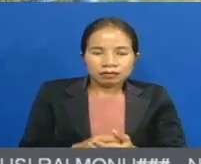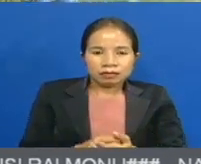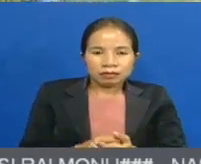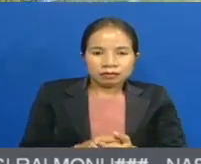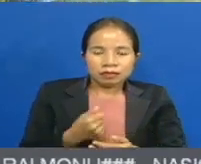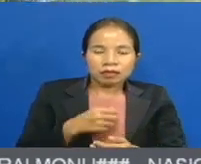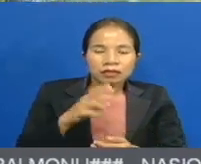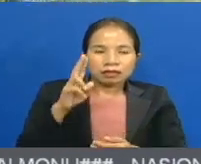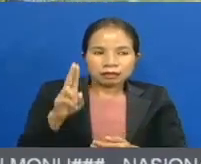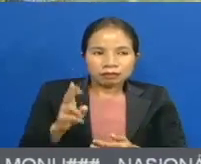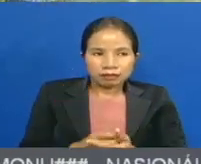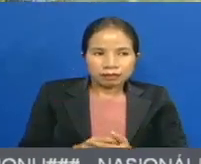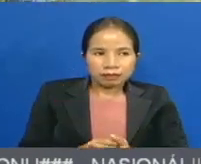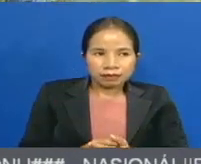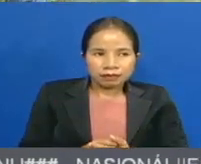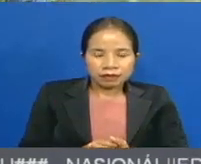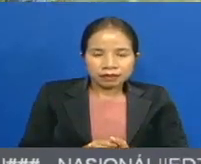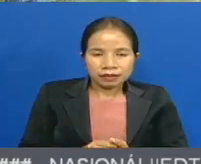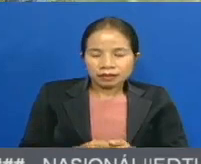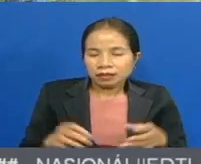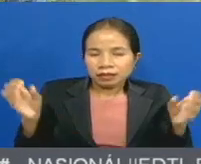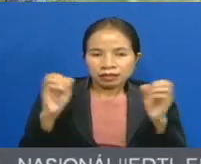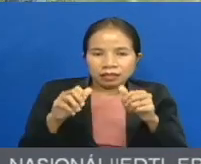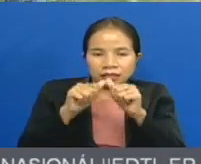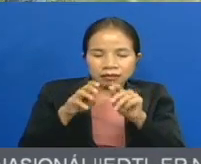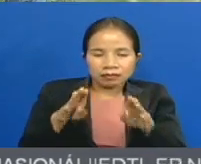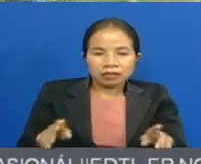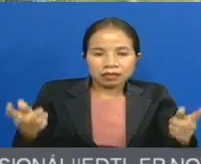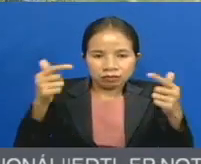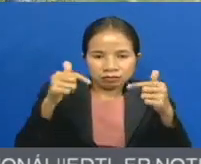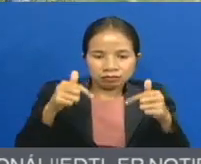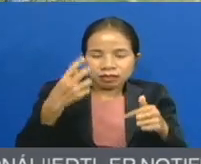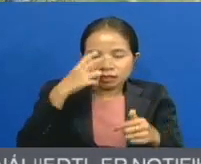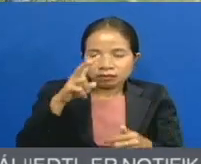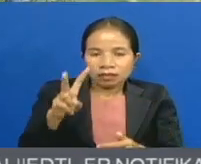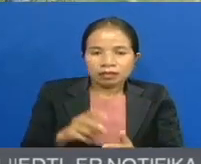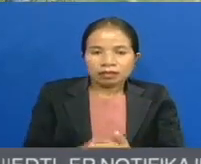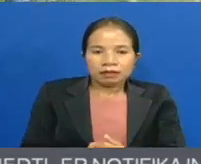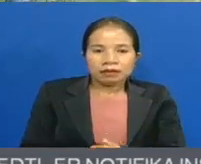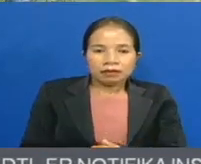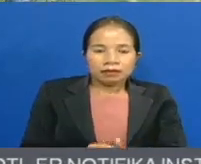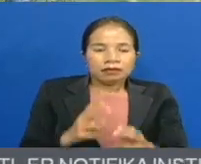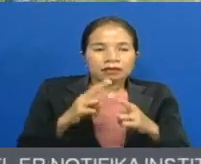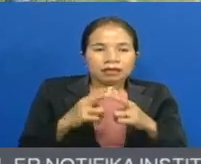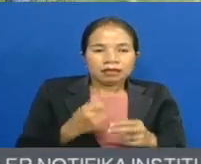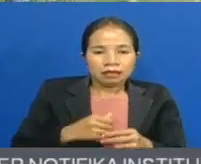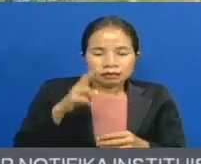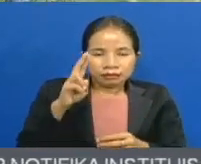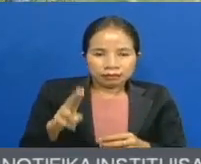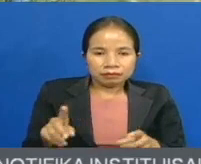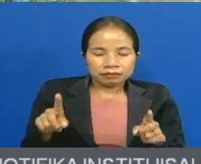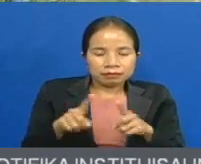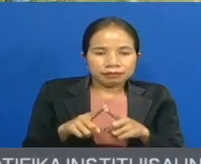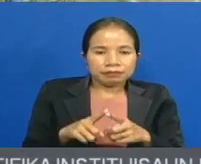Colhe-la aí, Liu. Durante nela, a administradora da Tutum para a Tutama também. Naron aí, Liu. Husik, né, Hansara